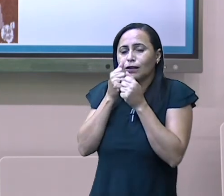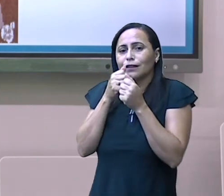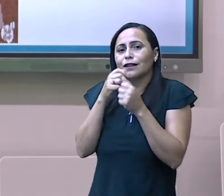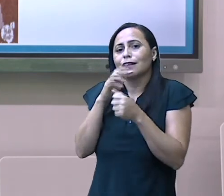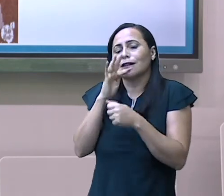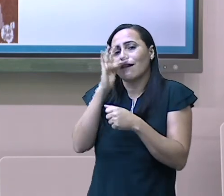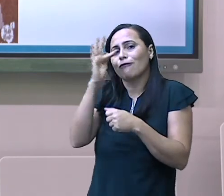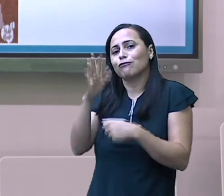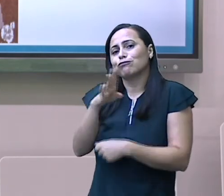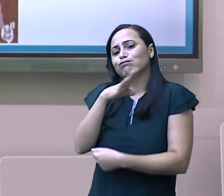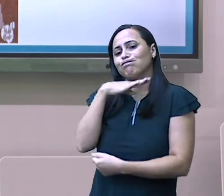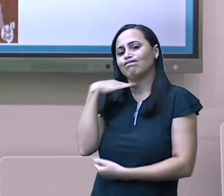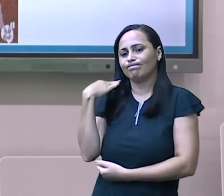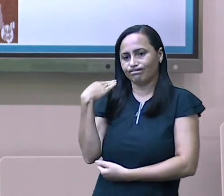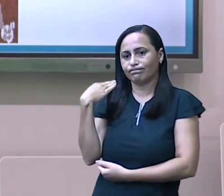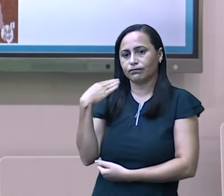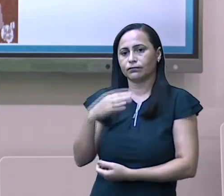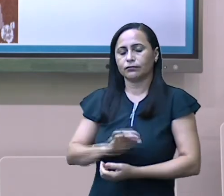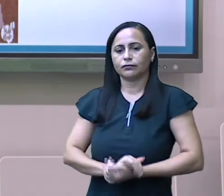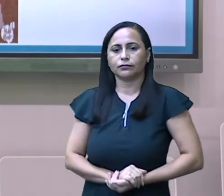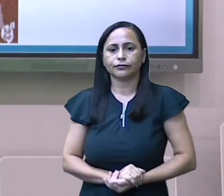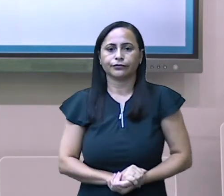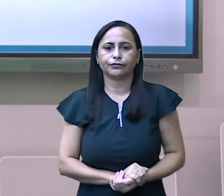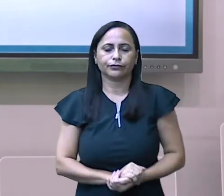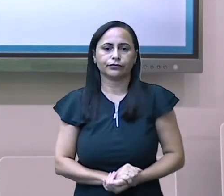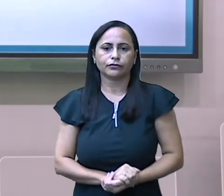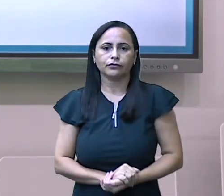consegue desenvolver e morre.